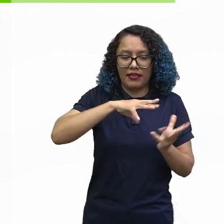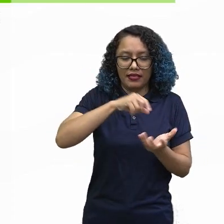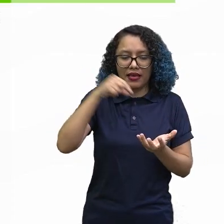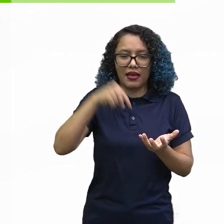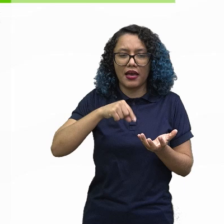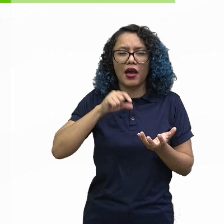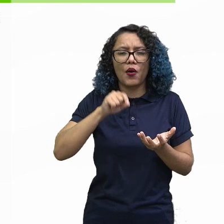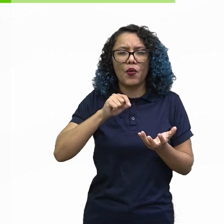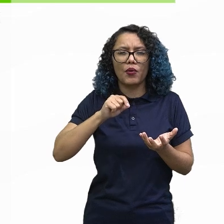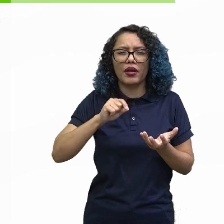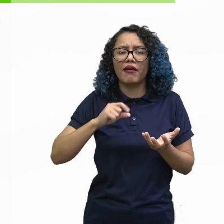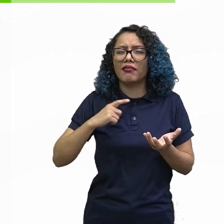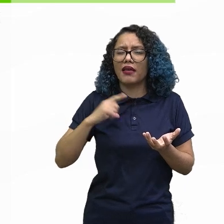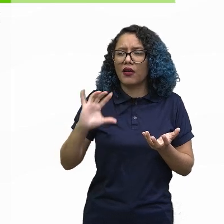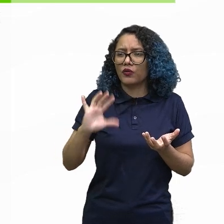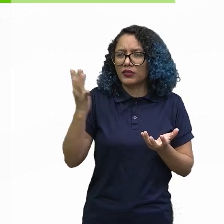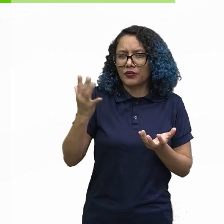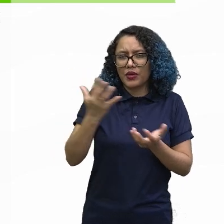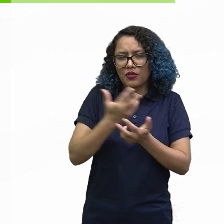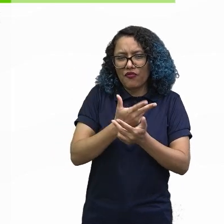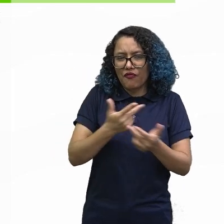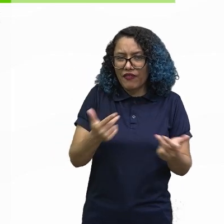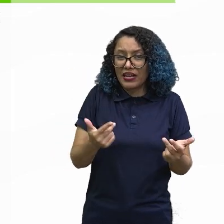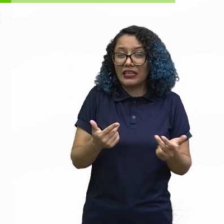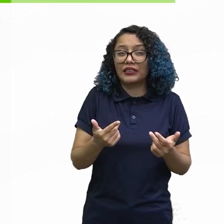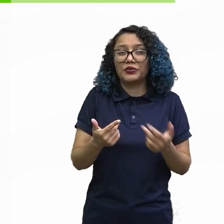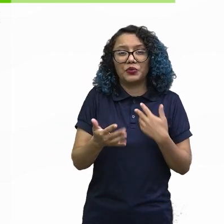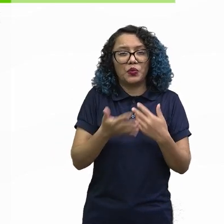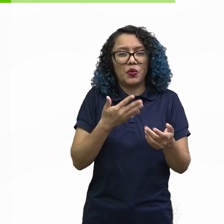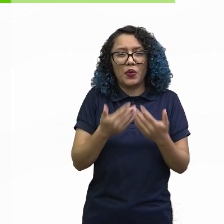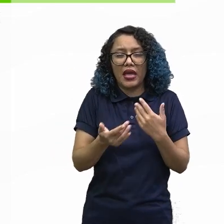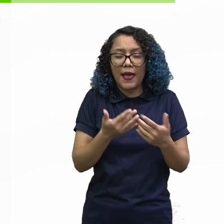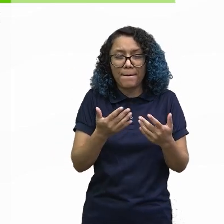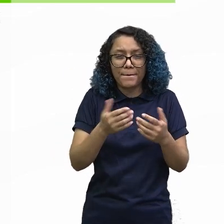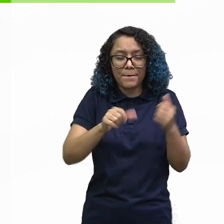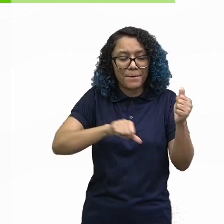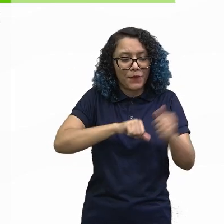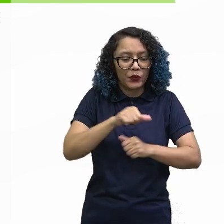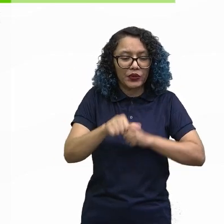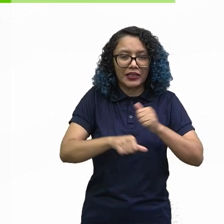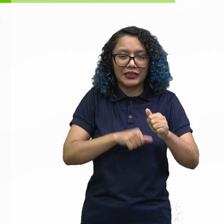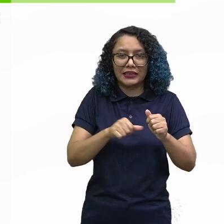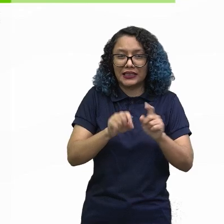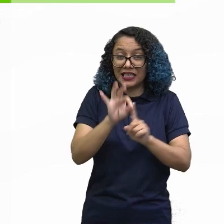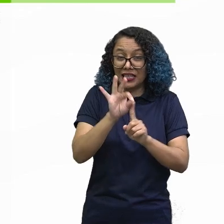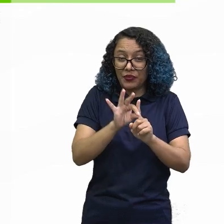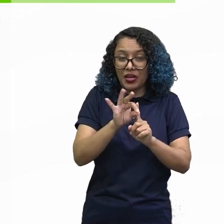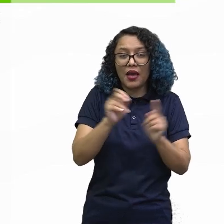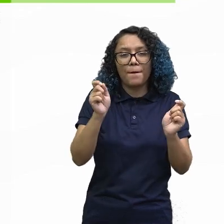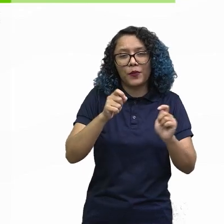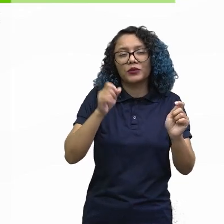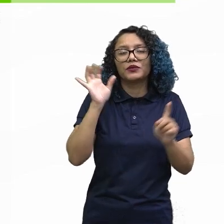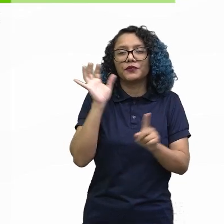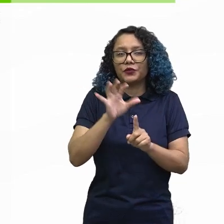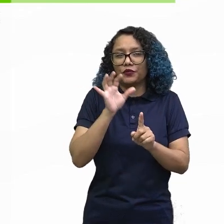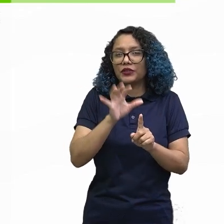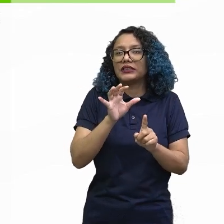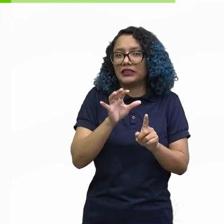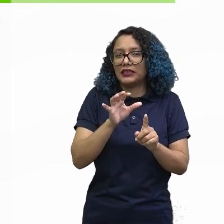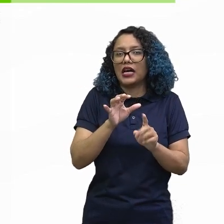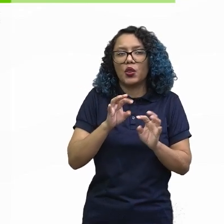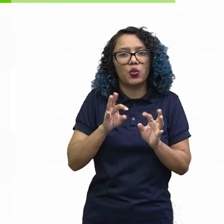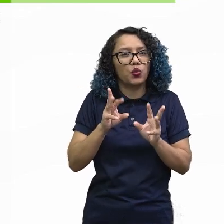uma junção de eventos muito sensíveis, né? Qualquer mudança na temperatura do planeta afeta demais esse sistema,